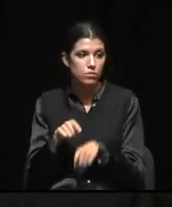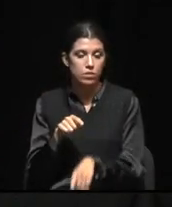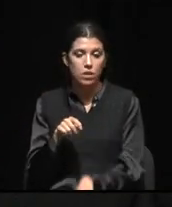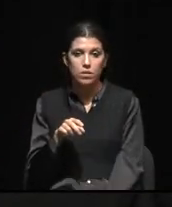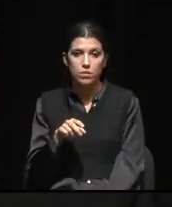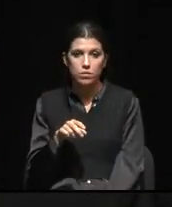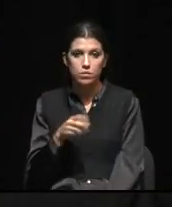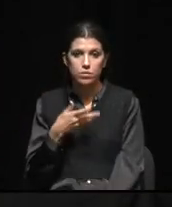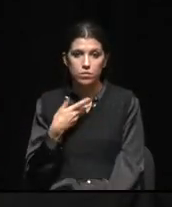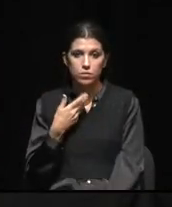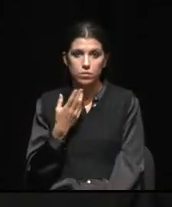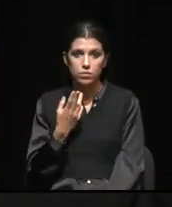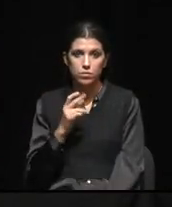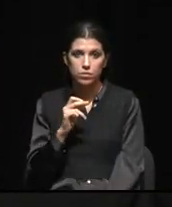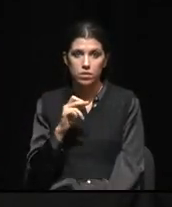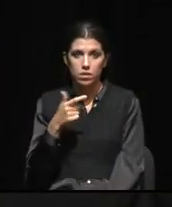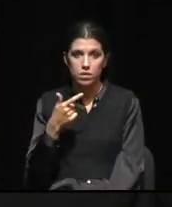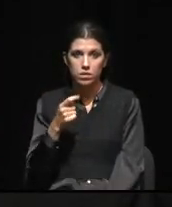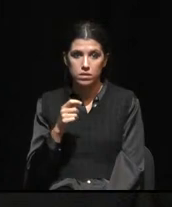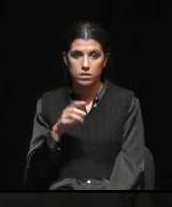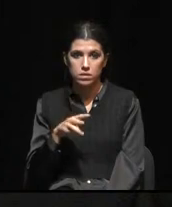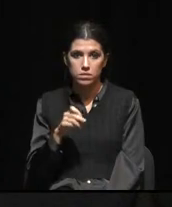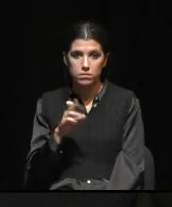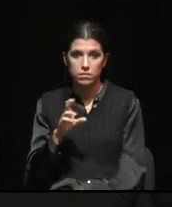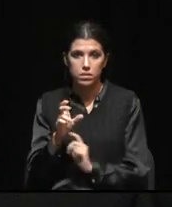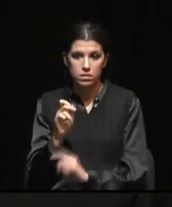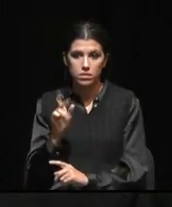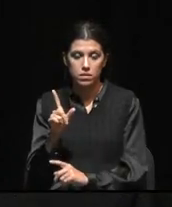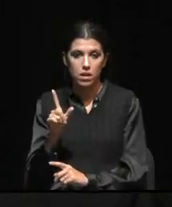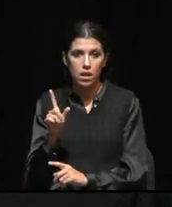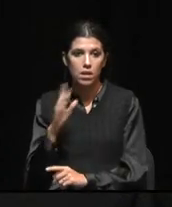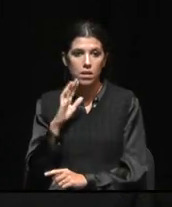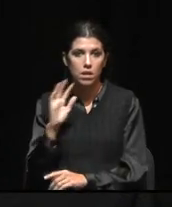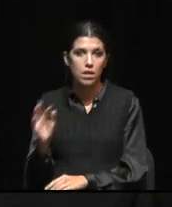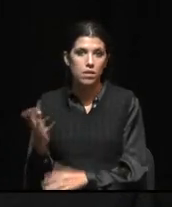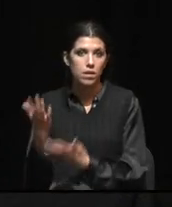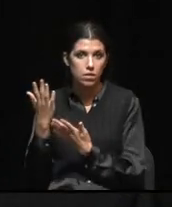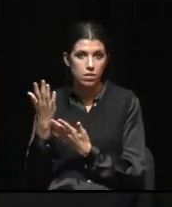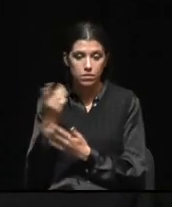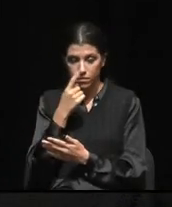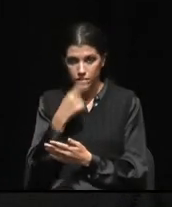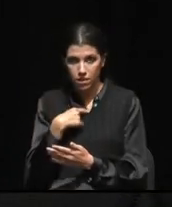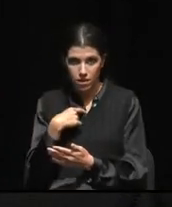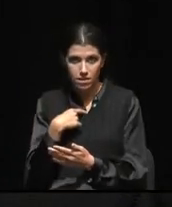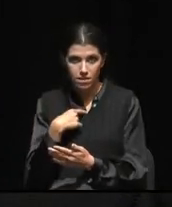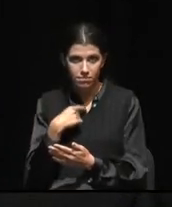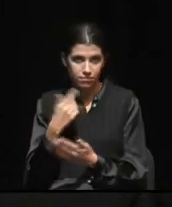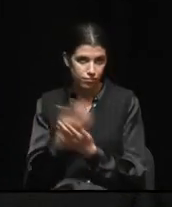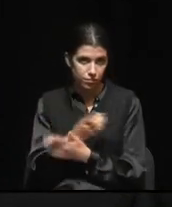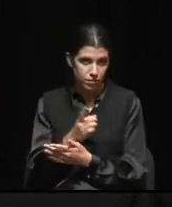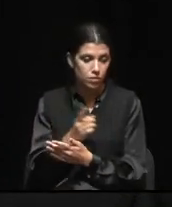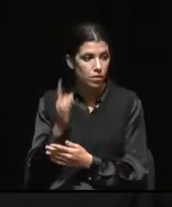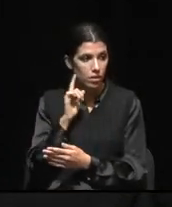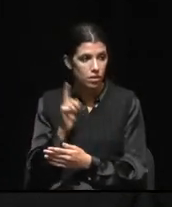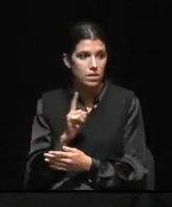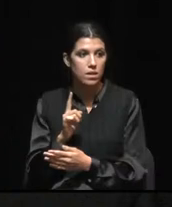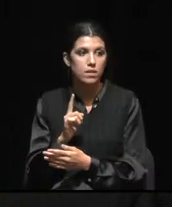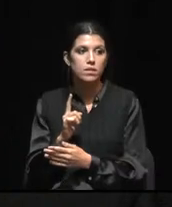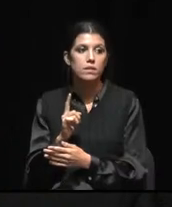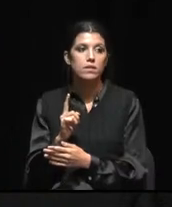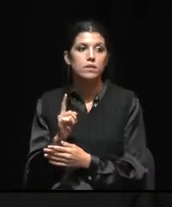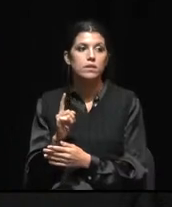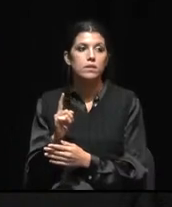Marçal apresenta o voto da saudação dia nacional dos centros históricos e o dia nacional do Estudante também muito